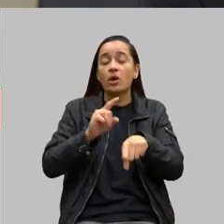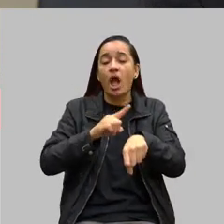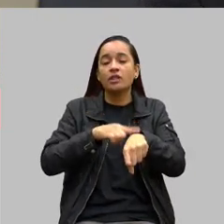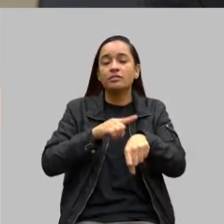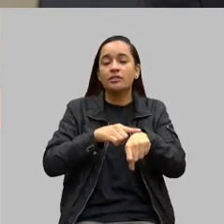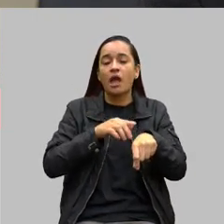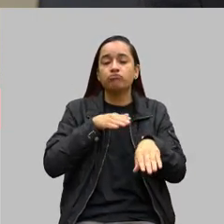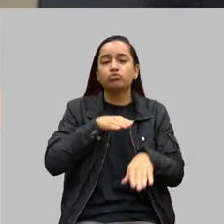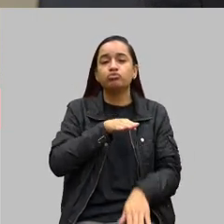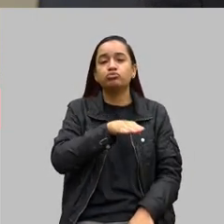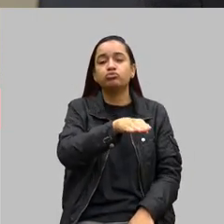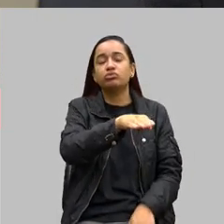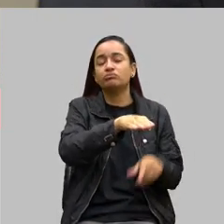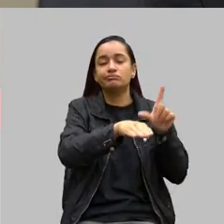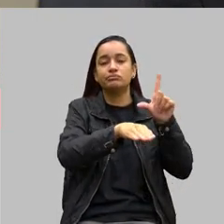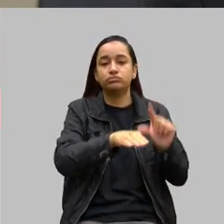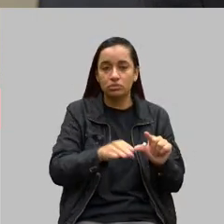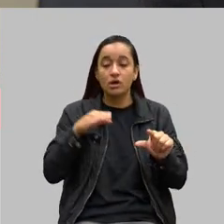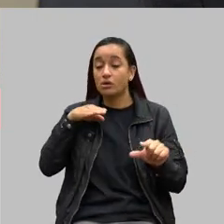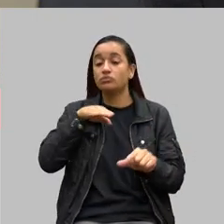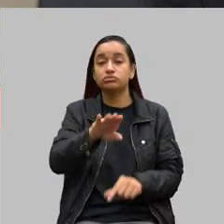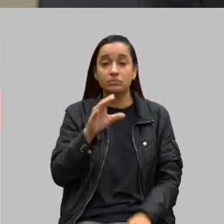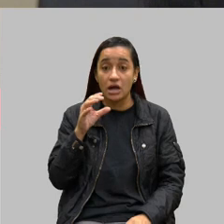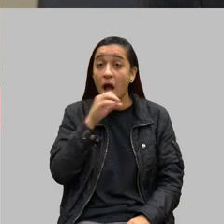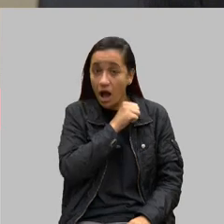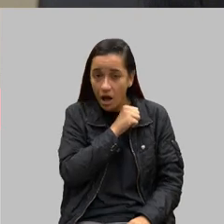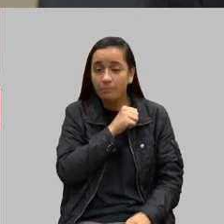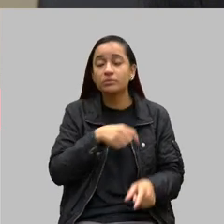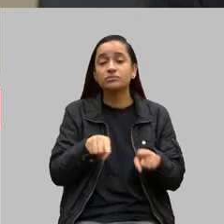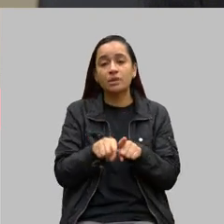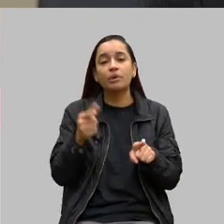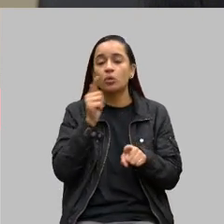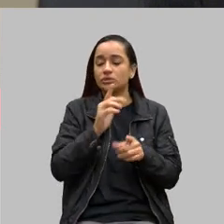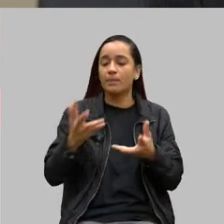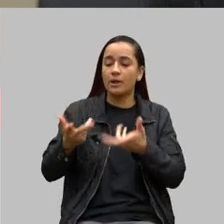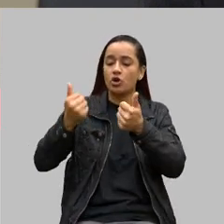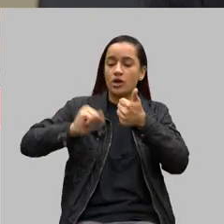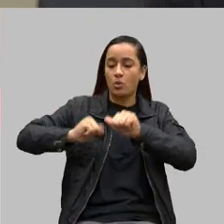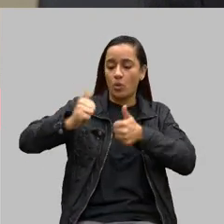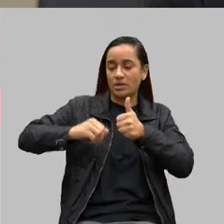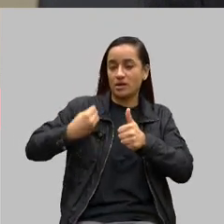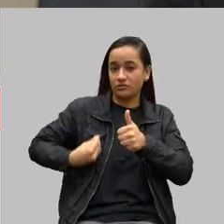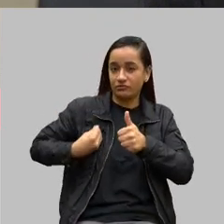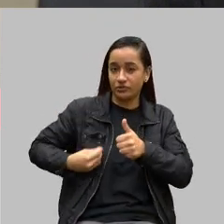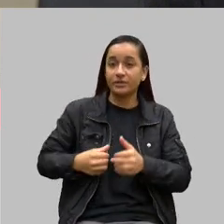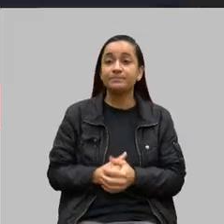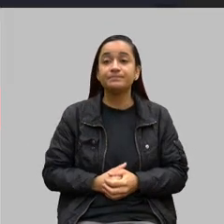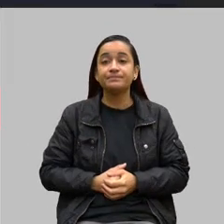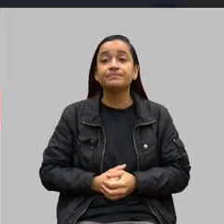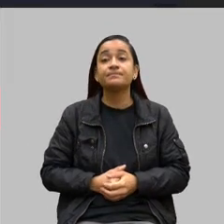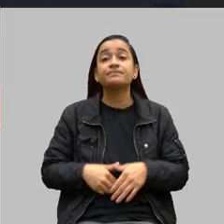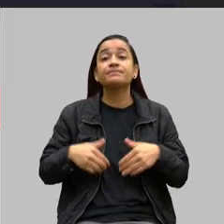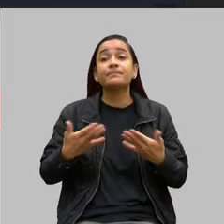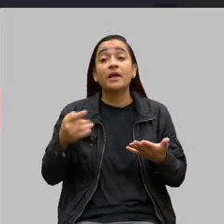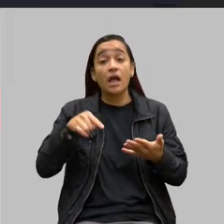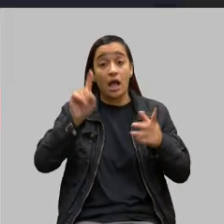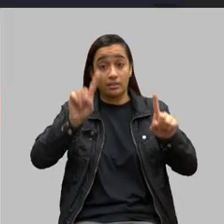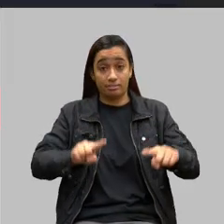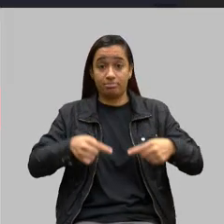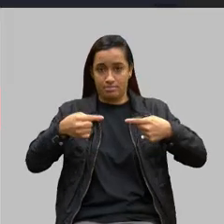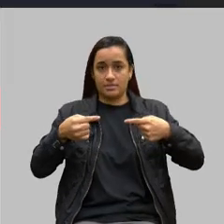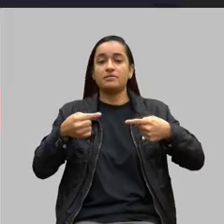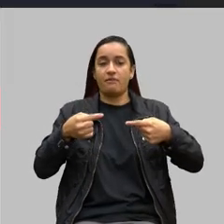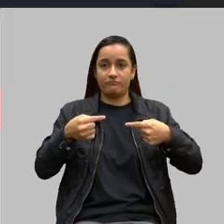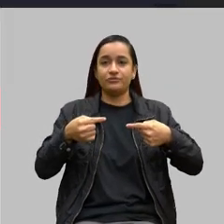troncalizado de vida né levando tempo como eu disse agora H pouco e diante desse desafio né que